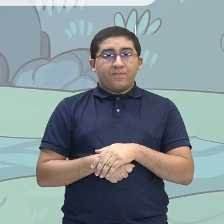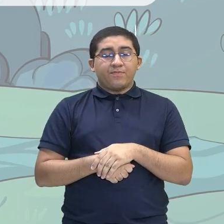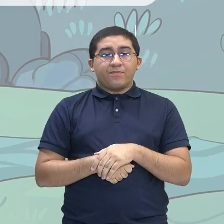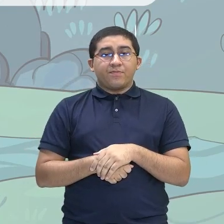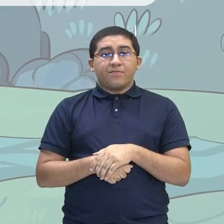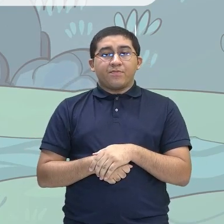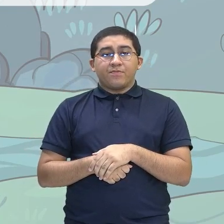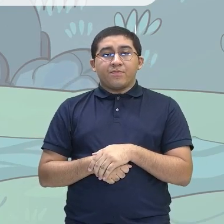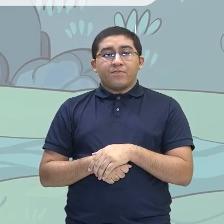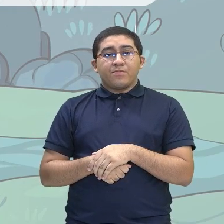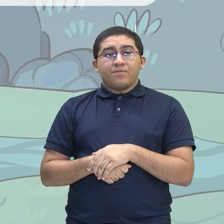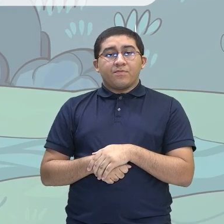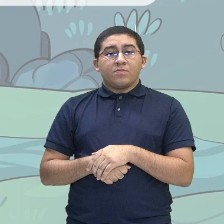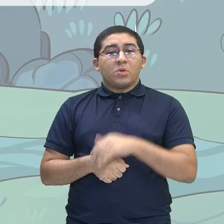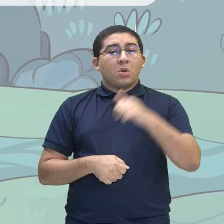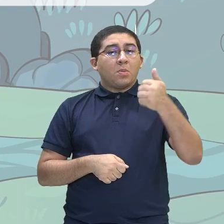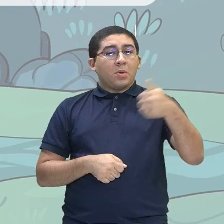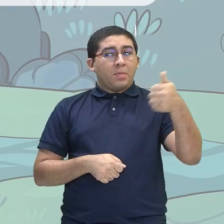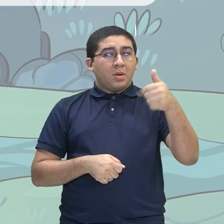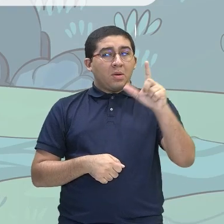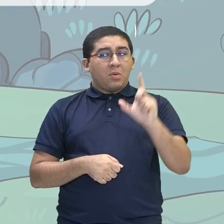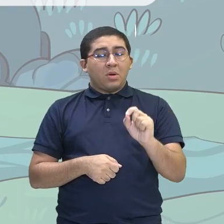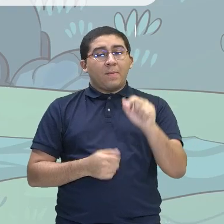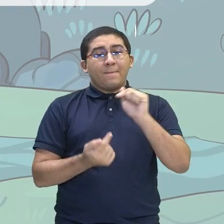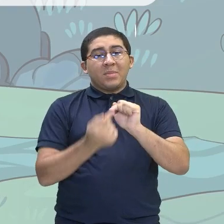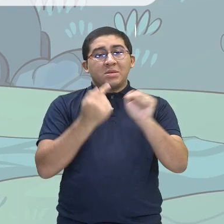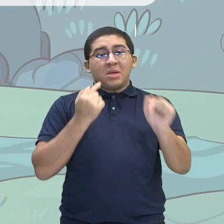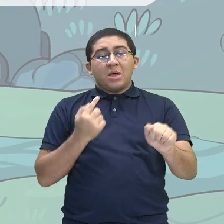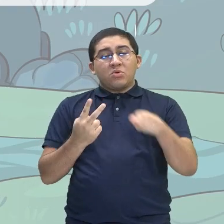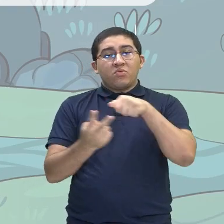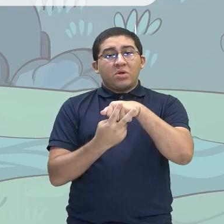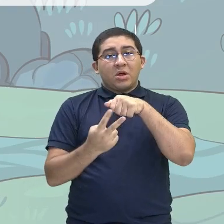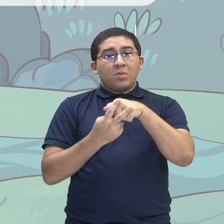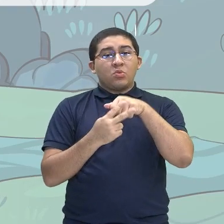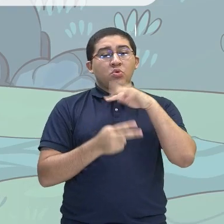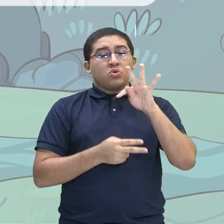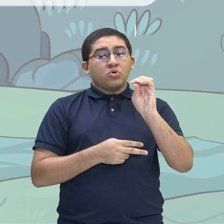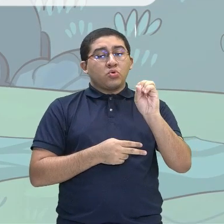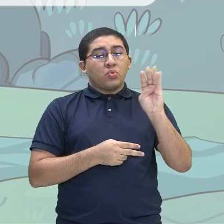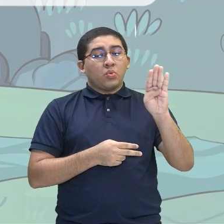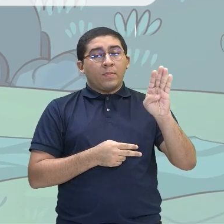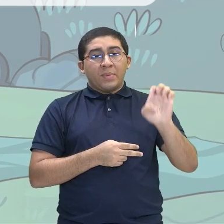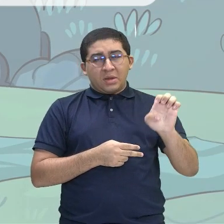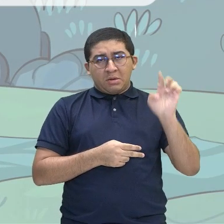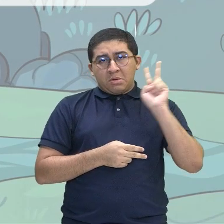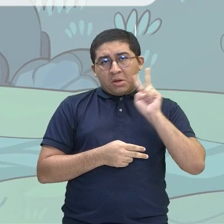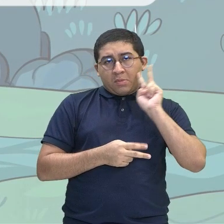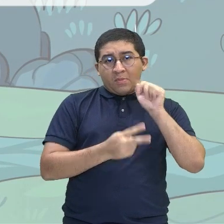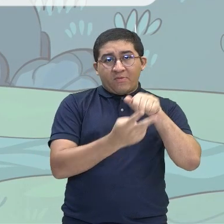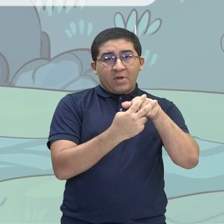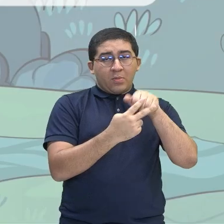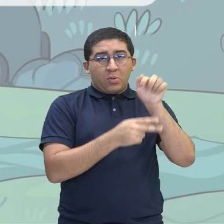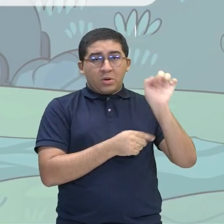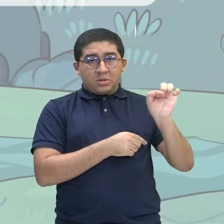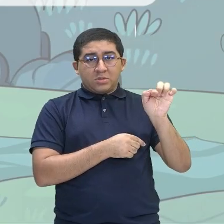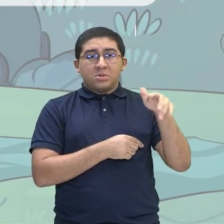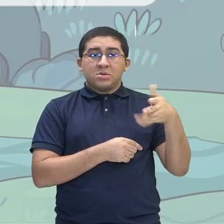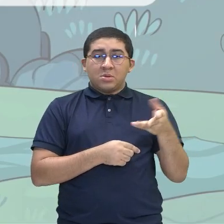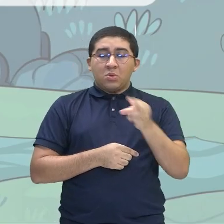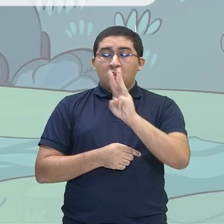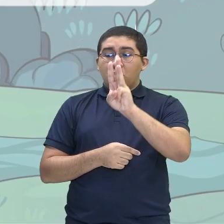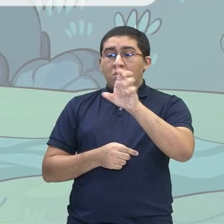o passado do verbo to be. Lembra do verbo to be, que é o verbo ser ou estar? Então,